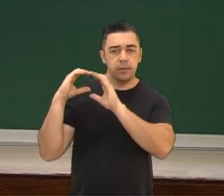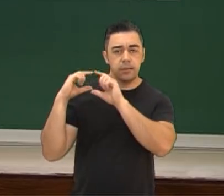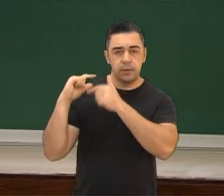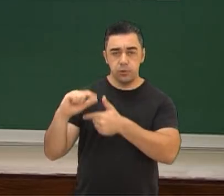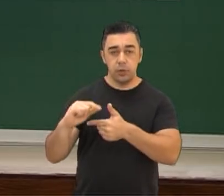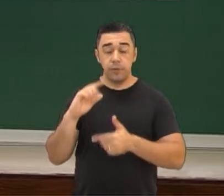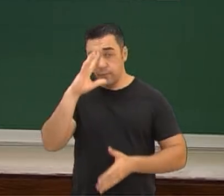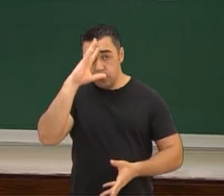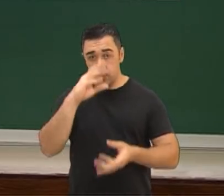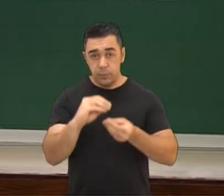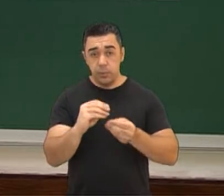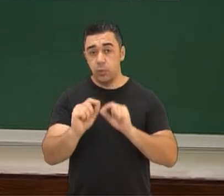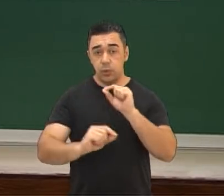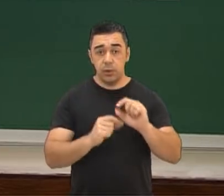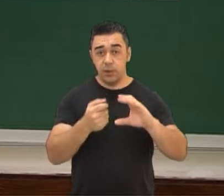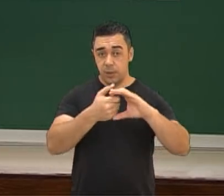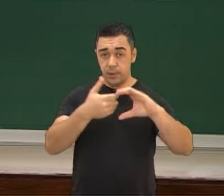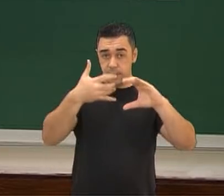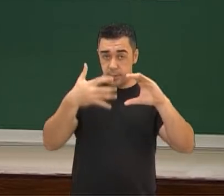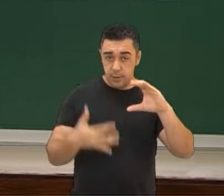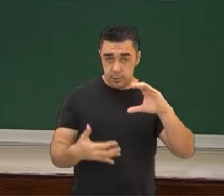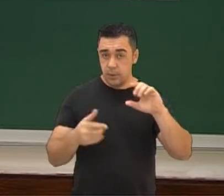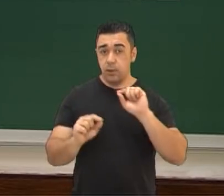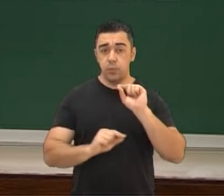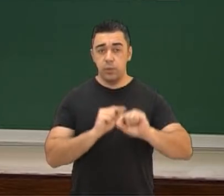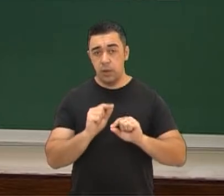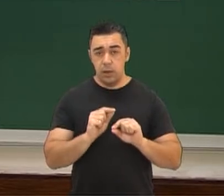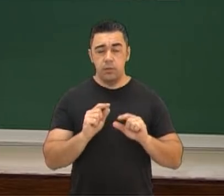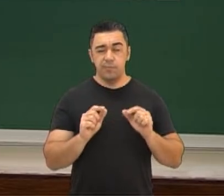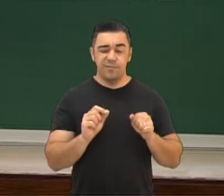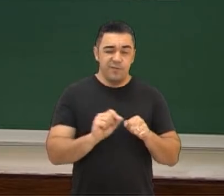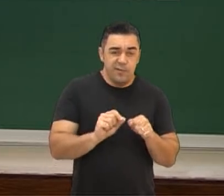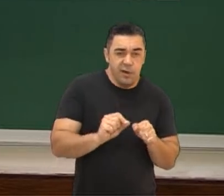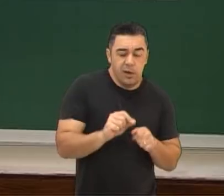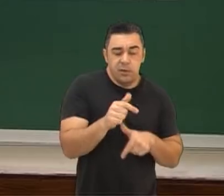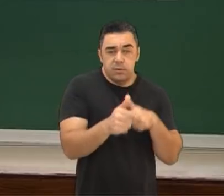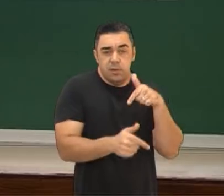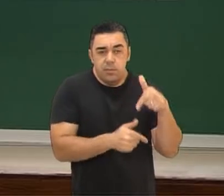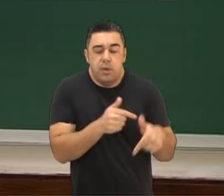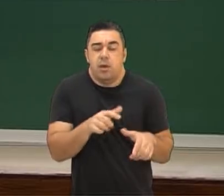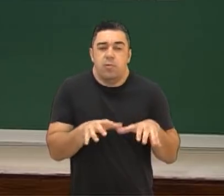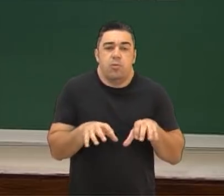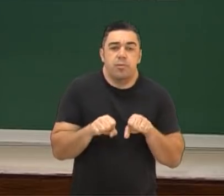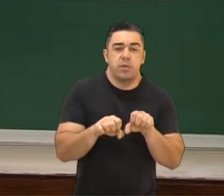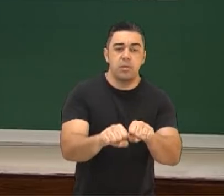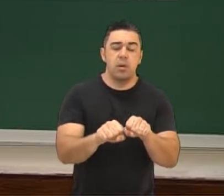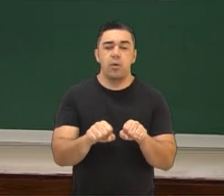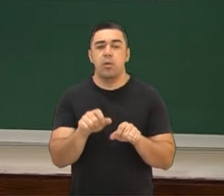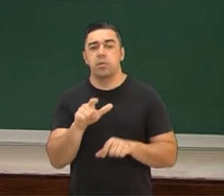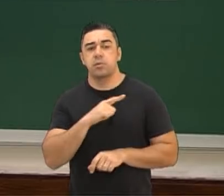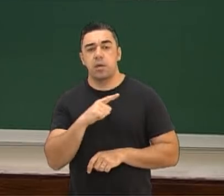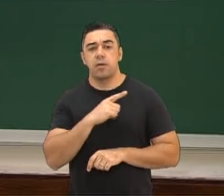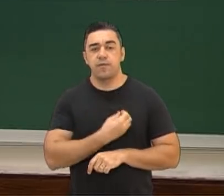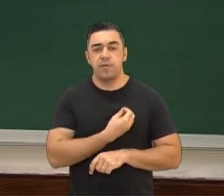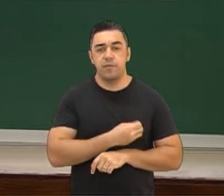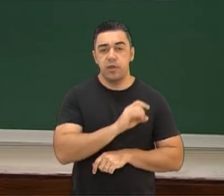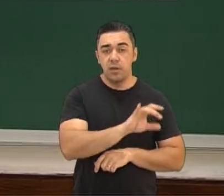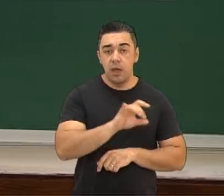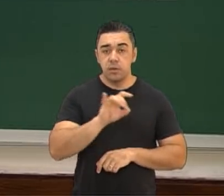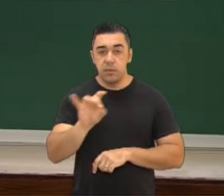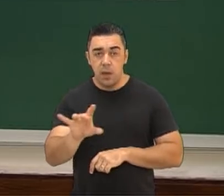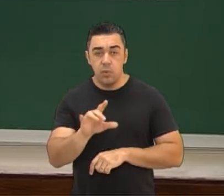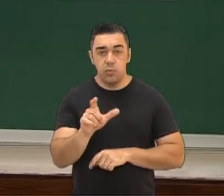vai entender algumas características de atividades, de ocupação, de modo de viver de cada pedacinho do